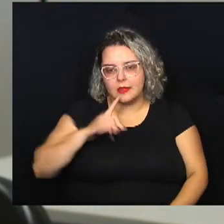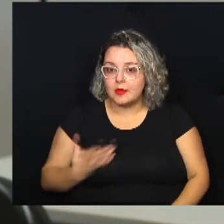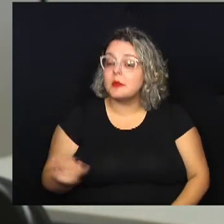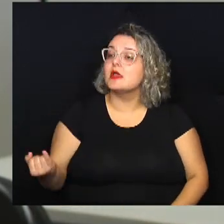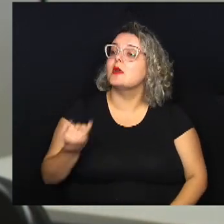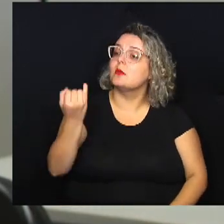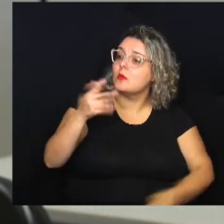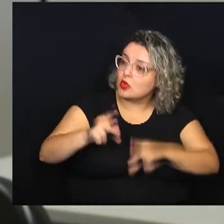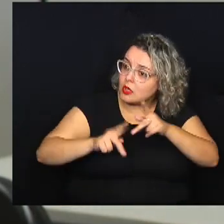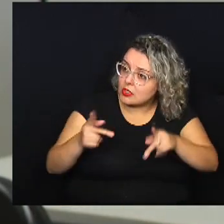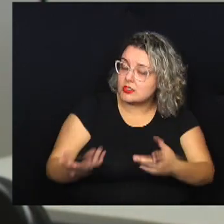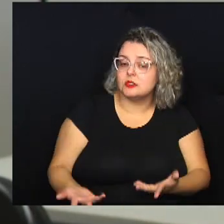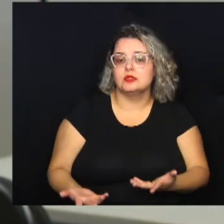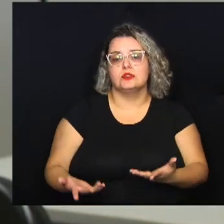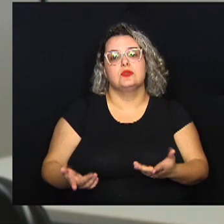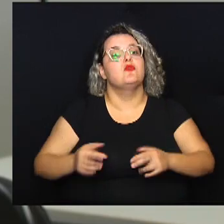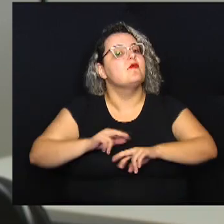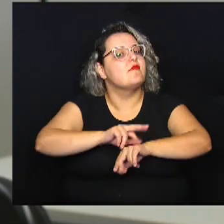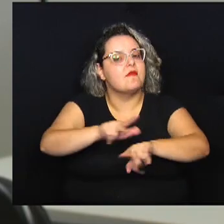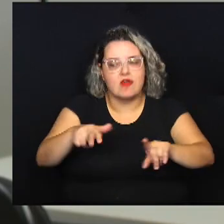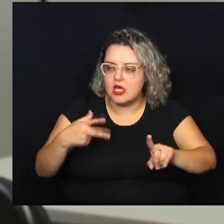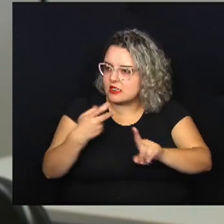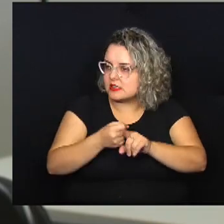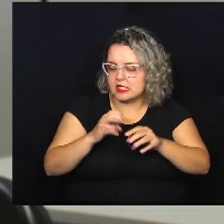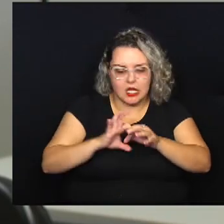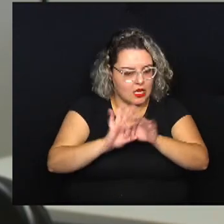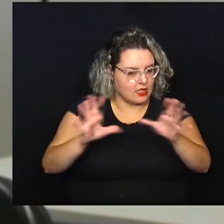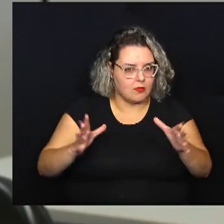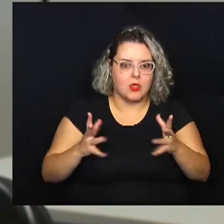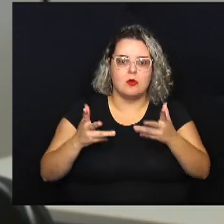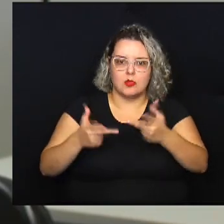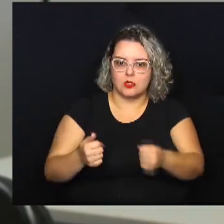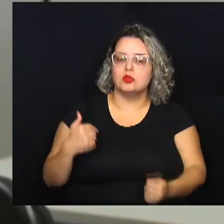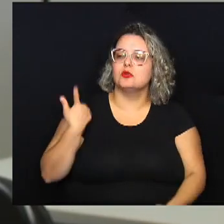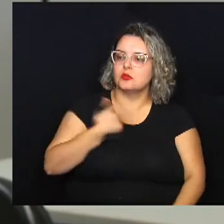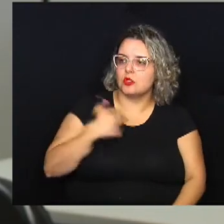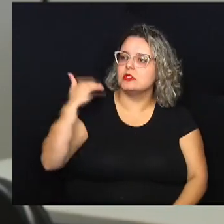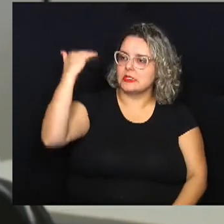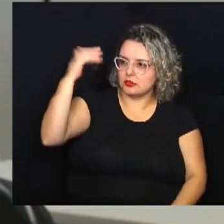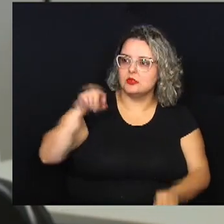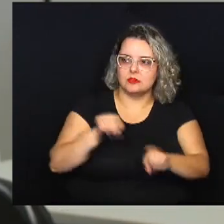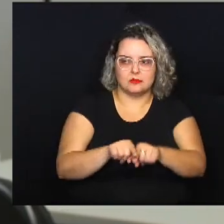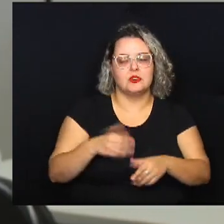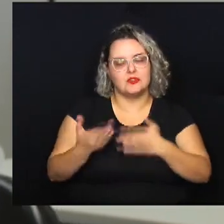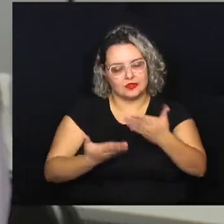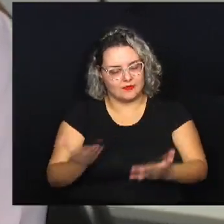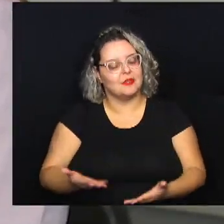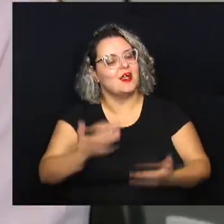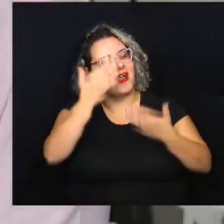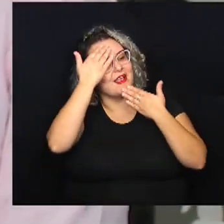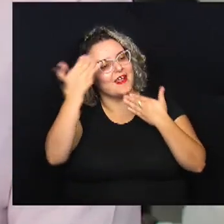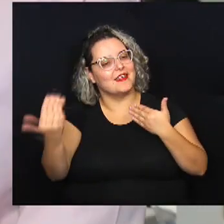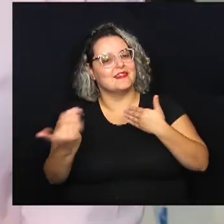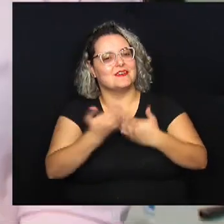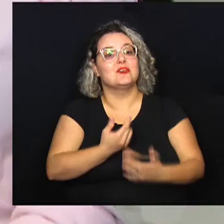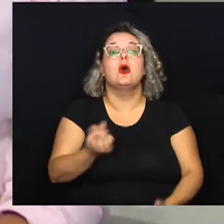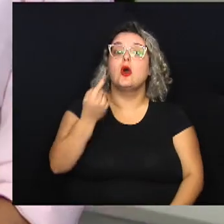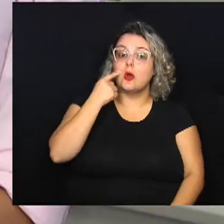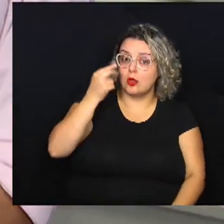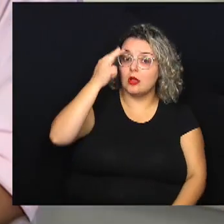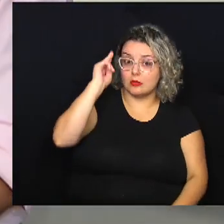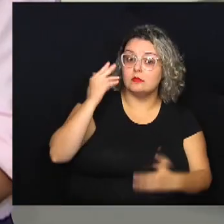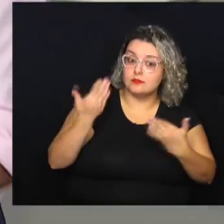para essa população. Então também todas elas estão à disposição nos nossos serviços. Agradeço a sua participação. Olha, Gabriel, é